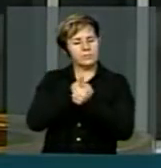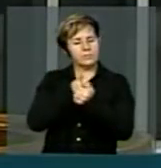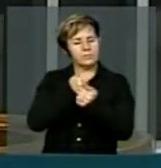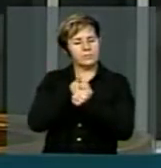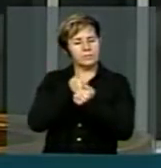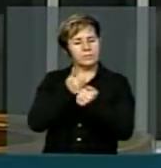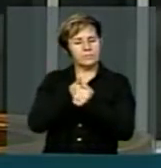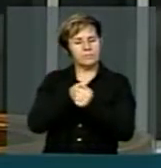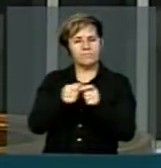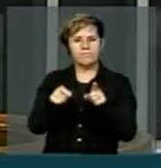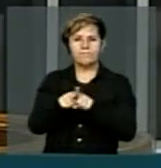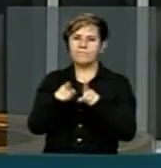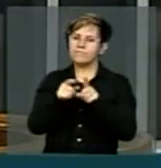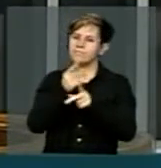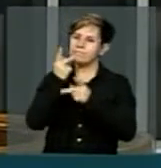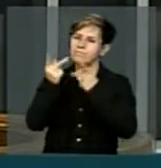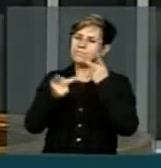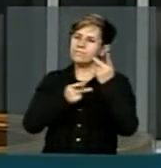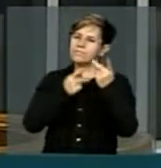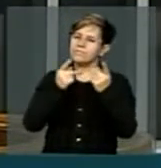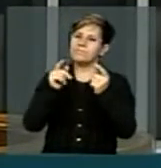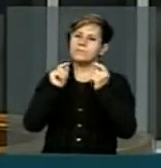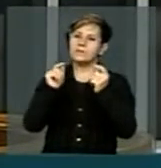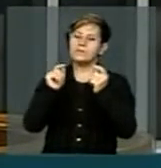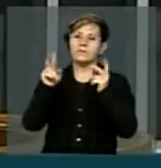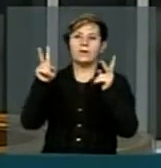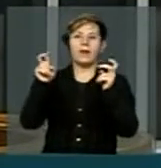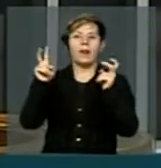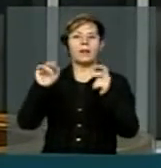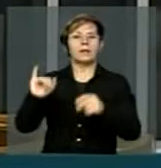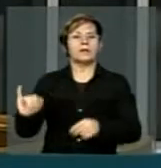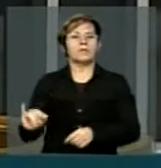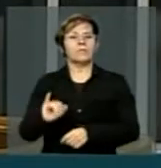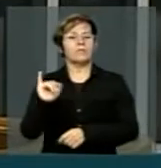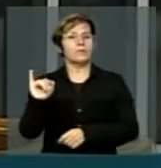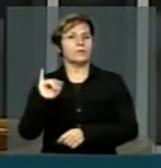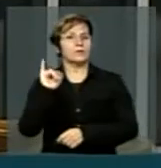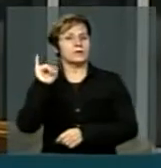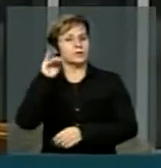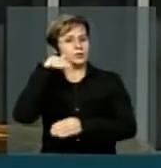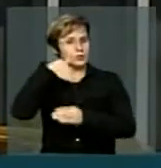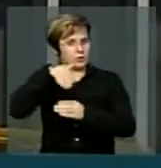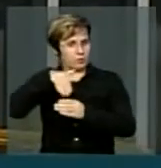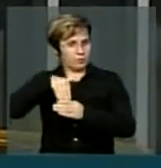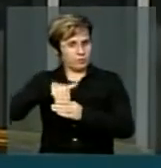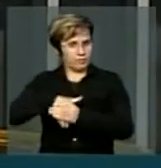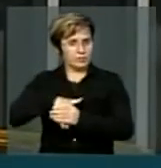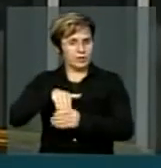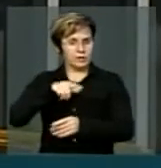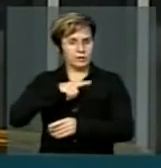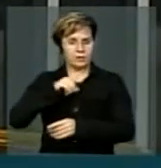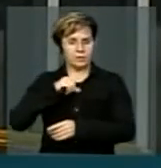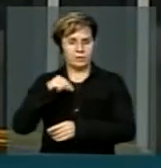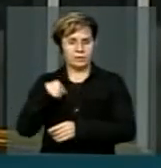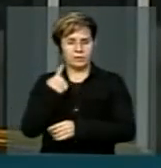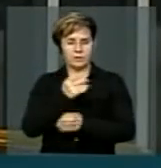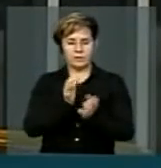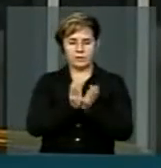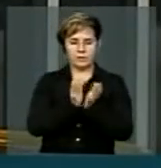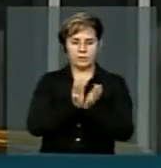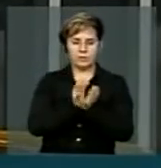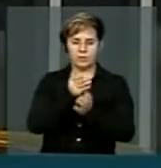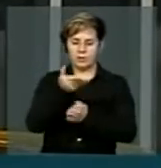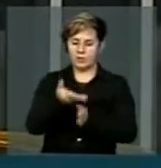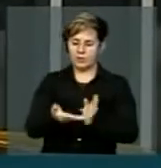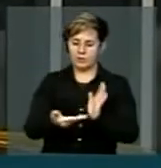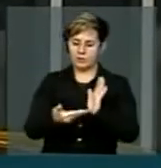uma ponderação a respeito da importante votação que nós tivemos aqui nesta